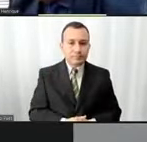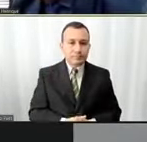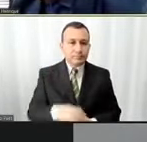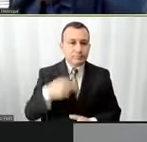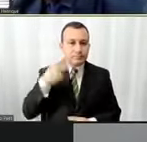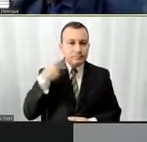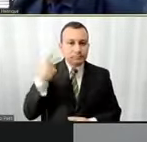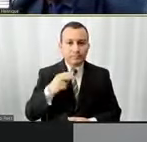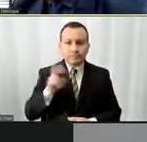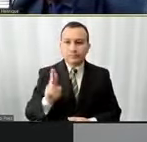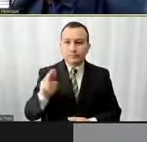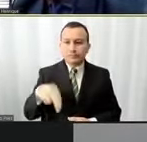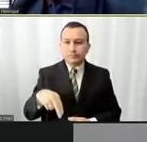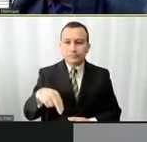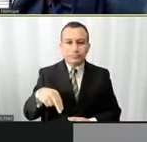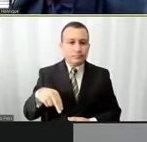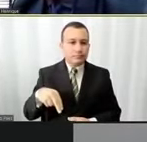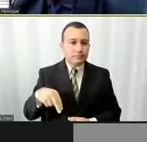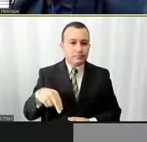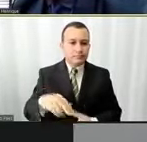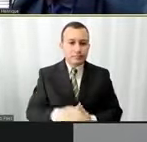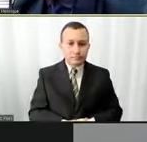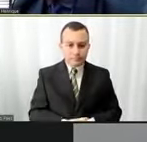Renival Nascimento.